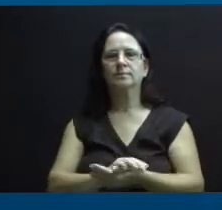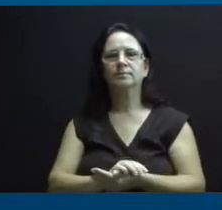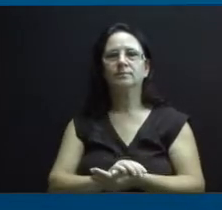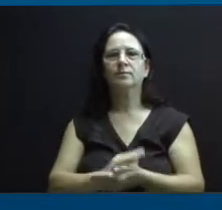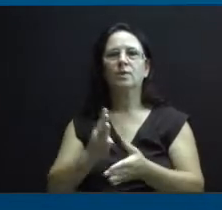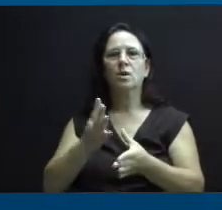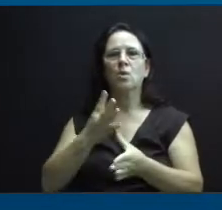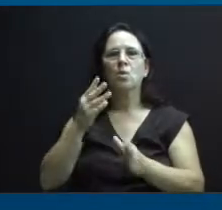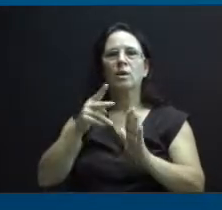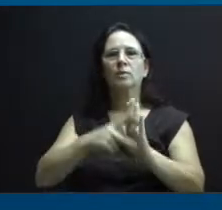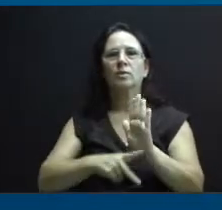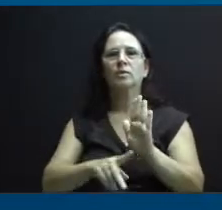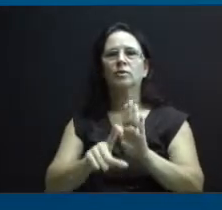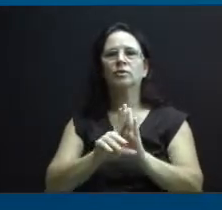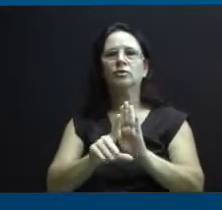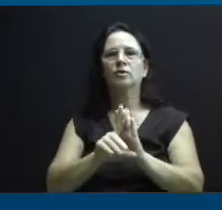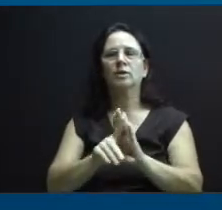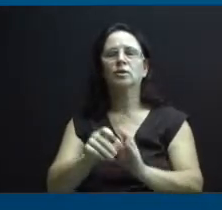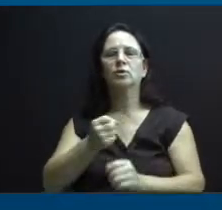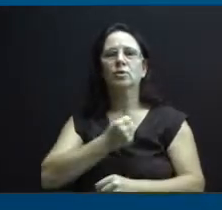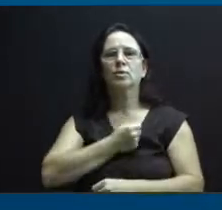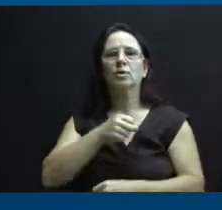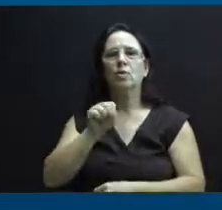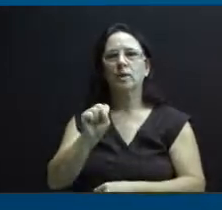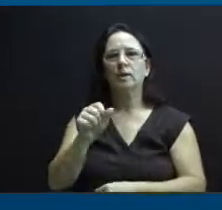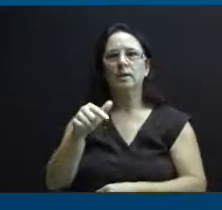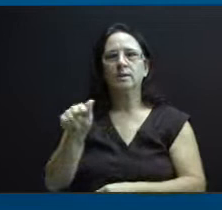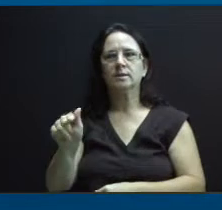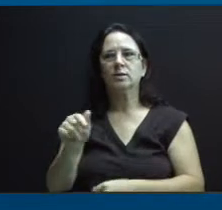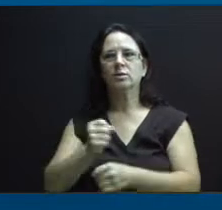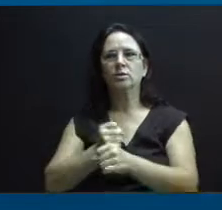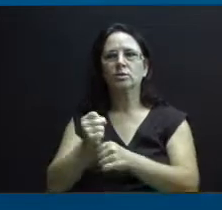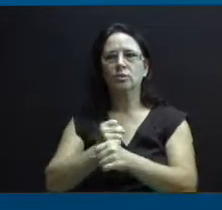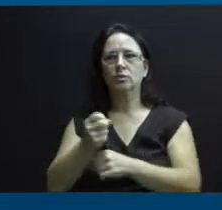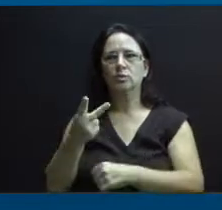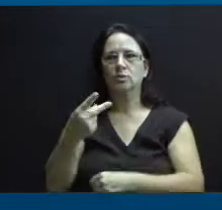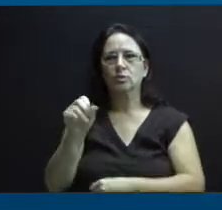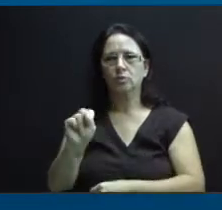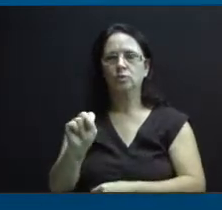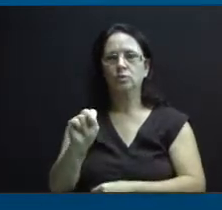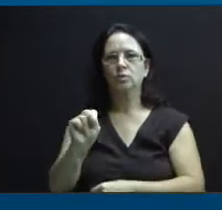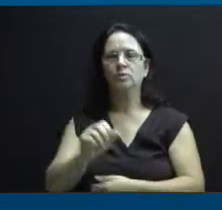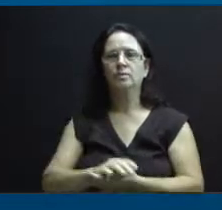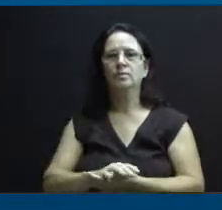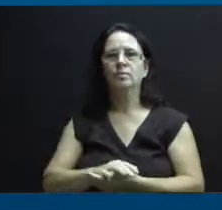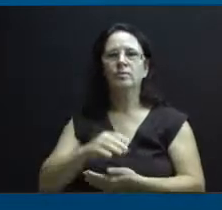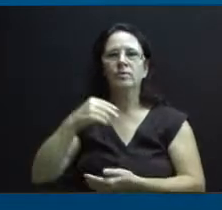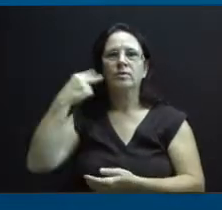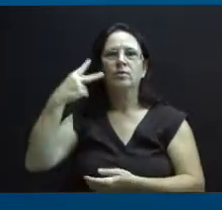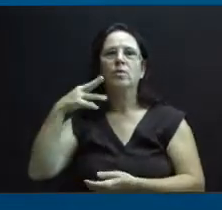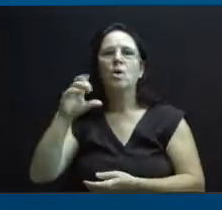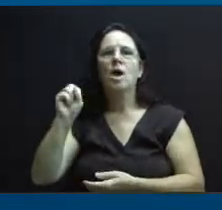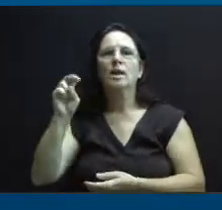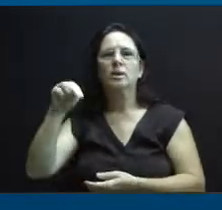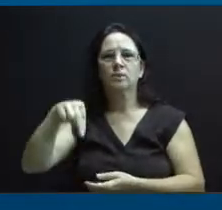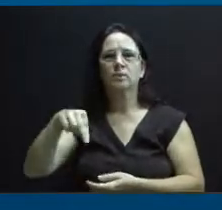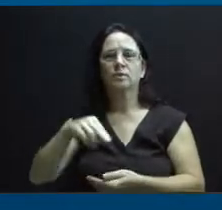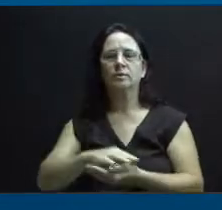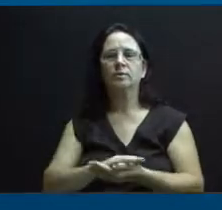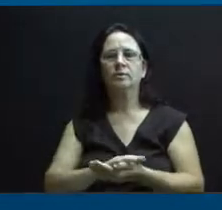quarto processo é um projeto de lei número 87 barra 2018 de autoria de anderson de lã andrade